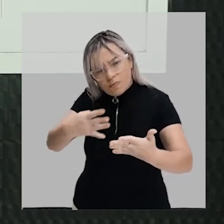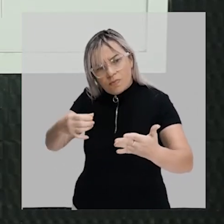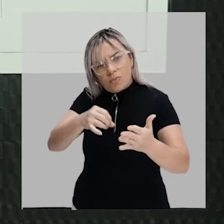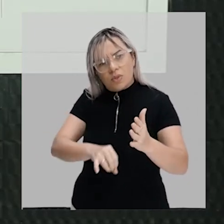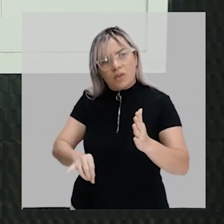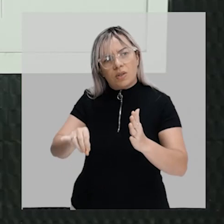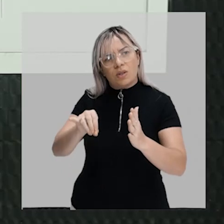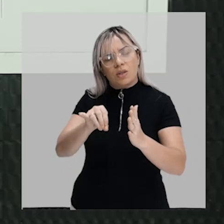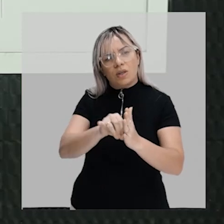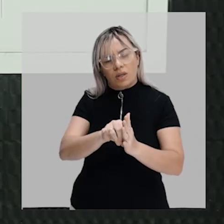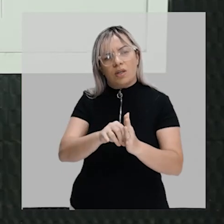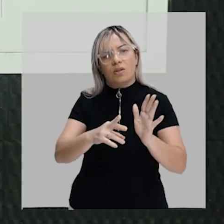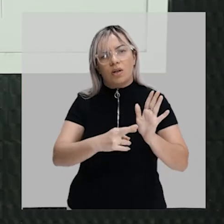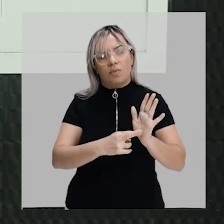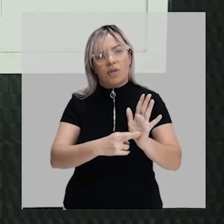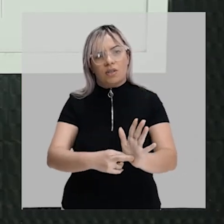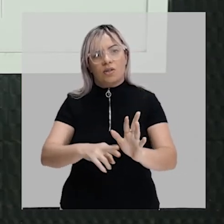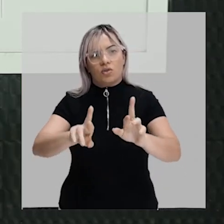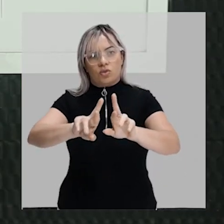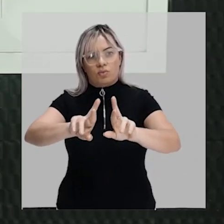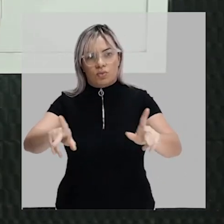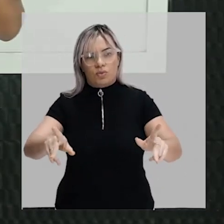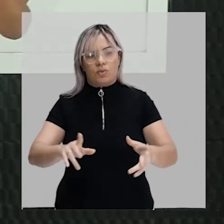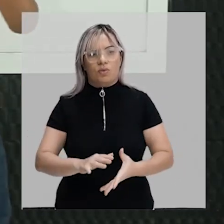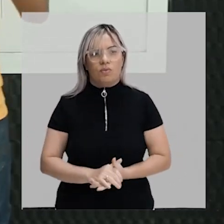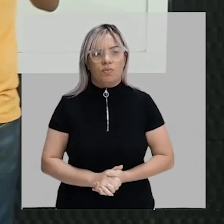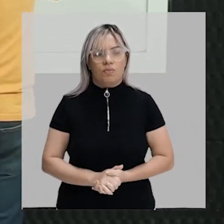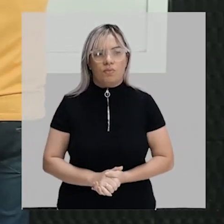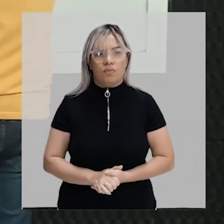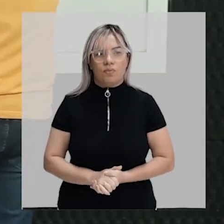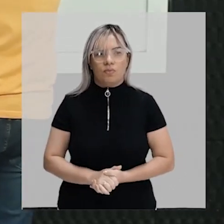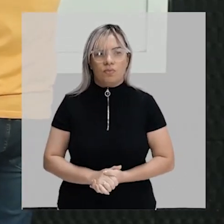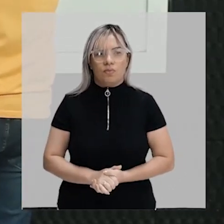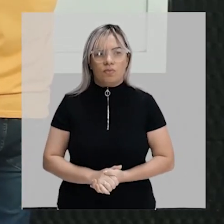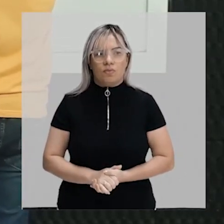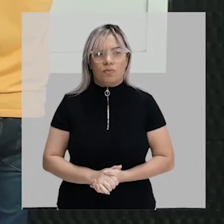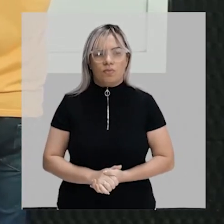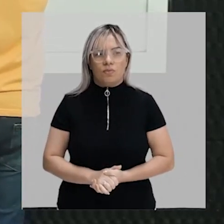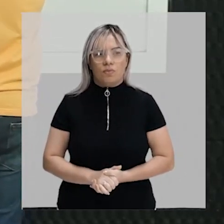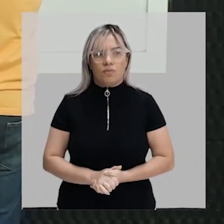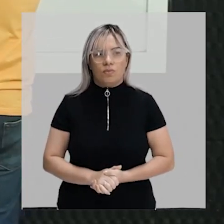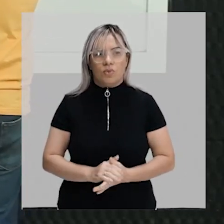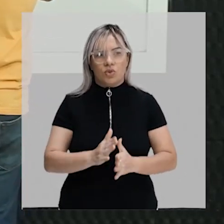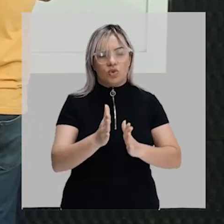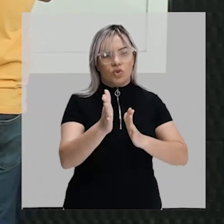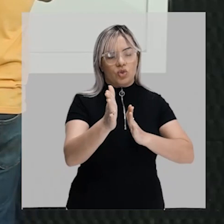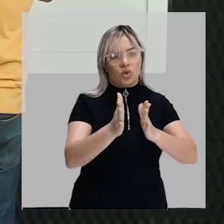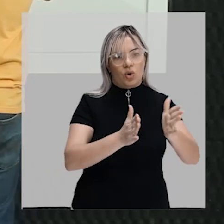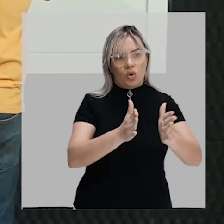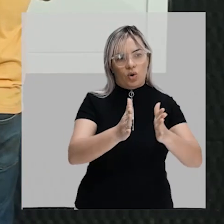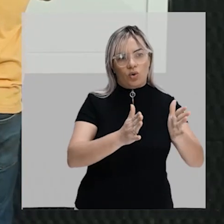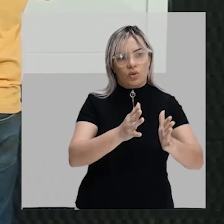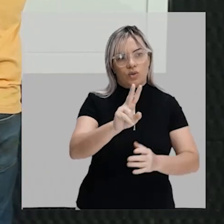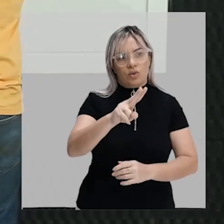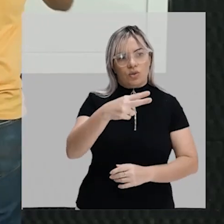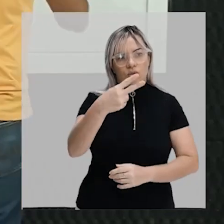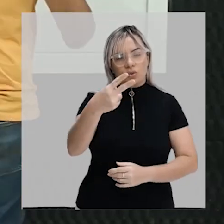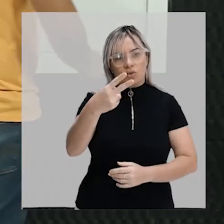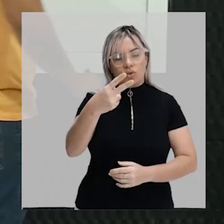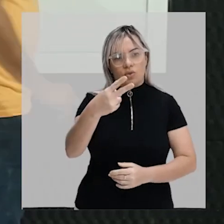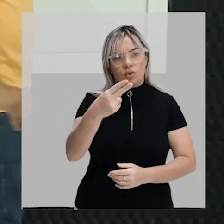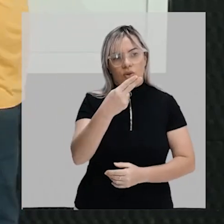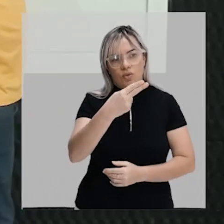uma anotação diferente assim eu chamo da Matriz identidade de ordem 2 eu chamo de I2